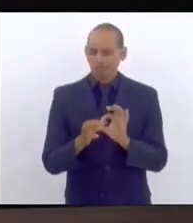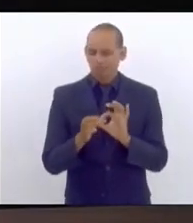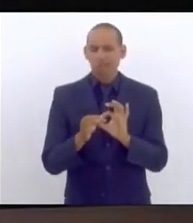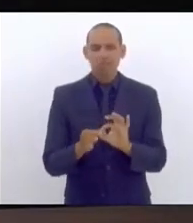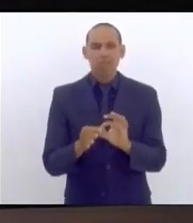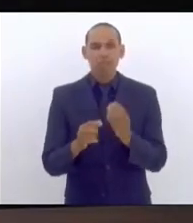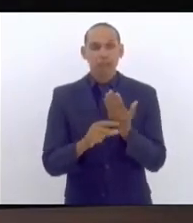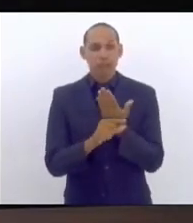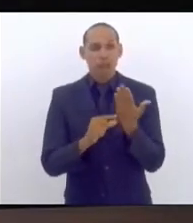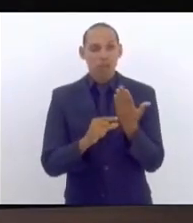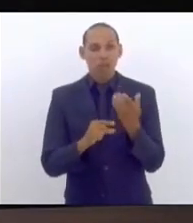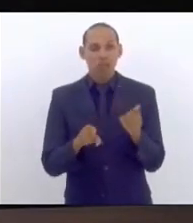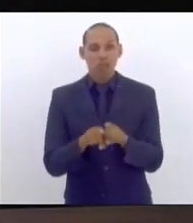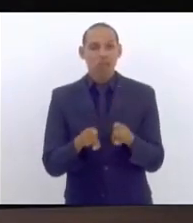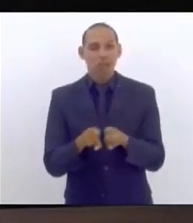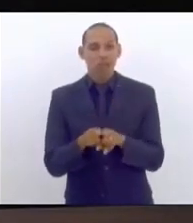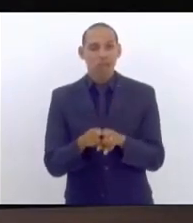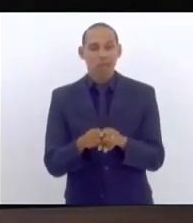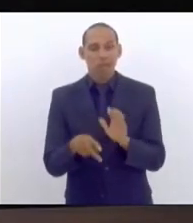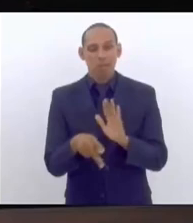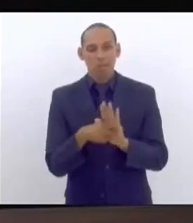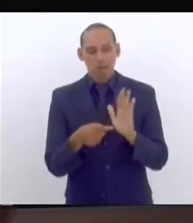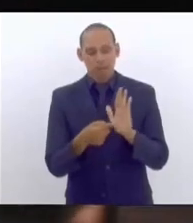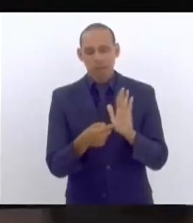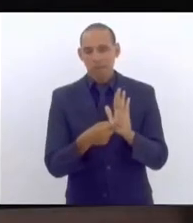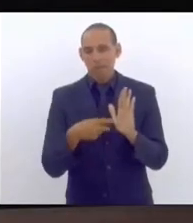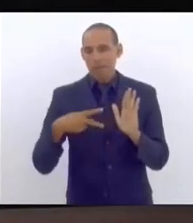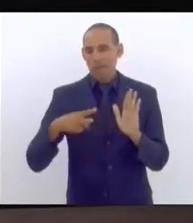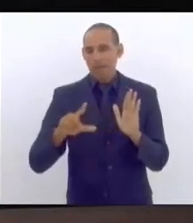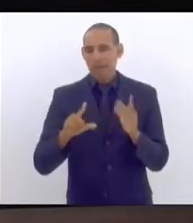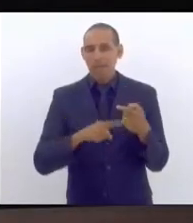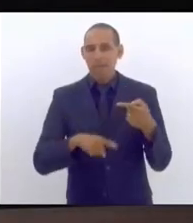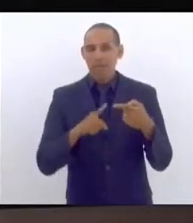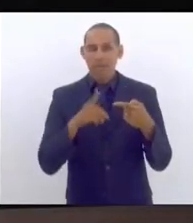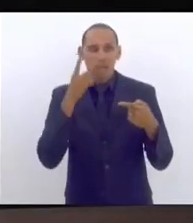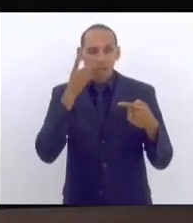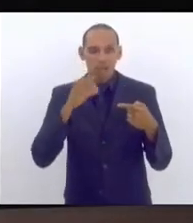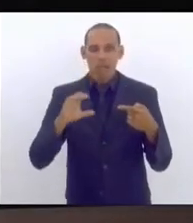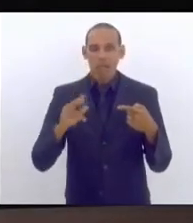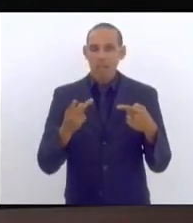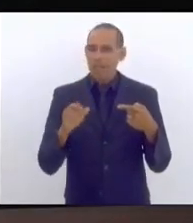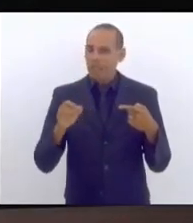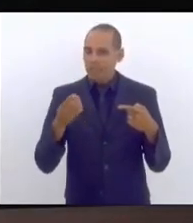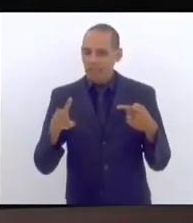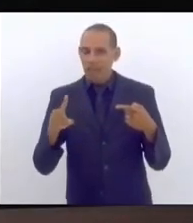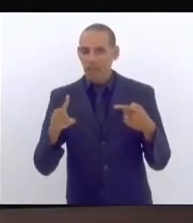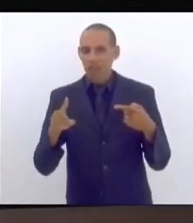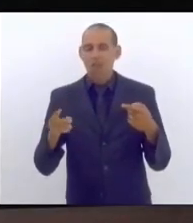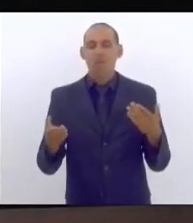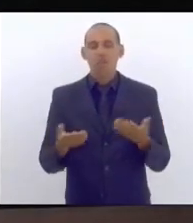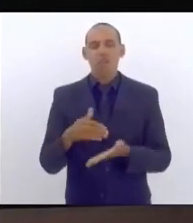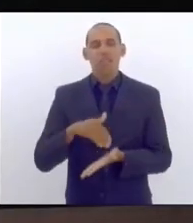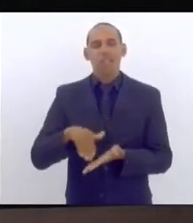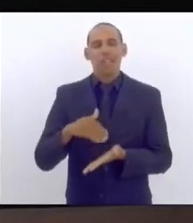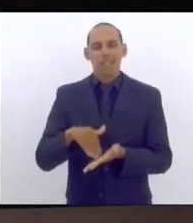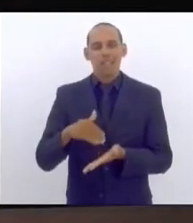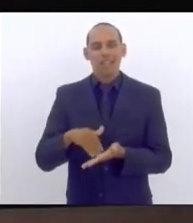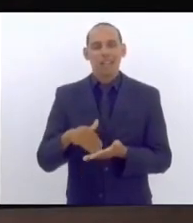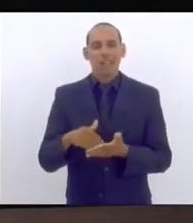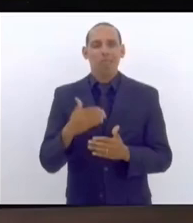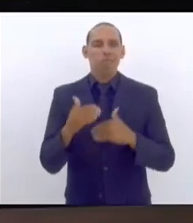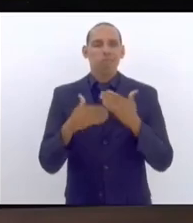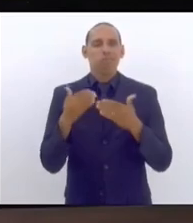como autores deste PL, o deputado Chicão Bulhões, que hoje é secretário de